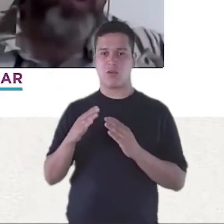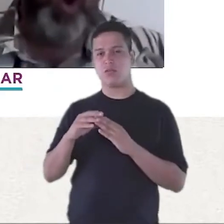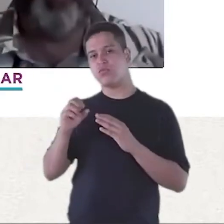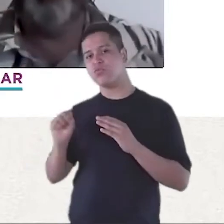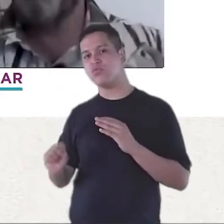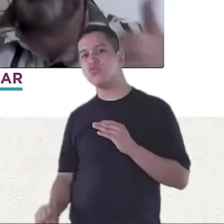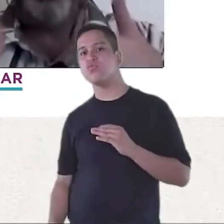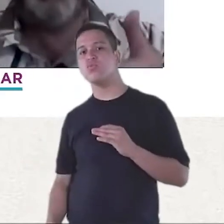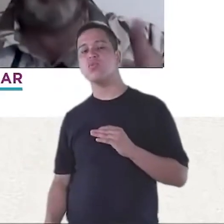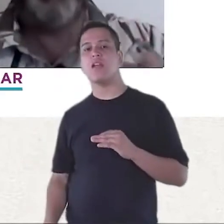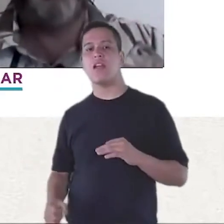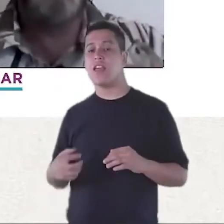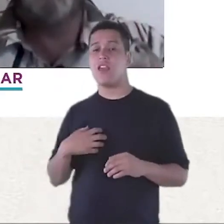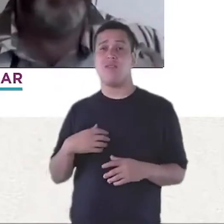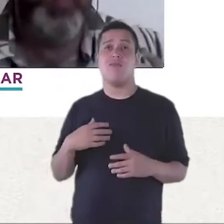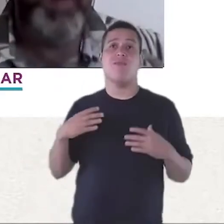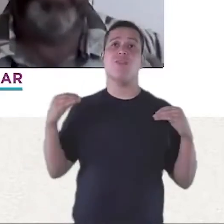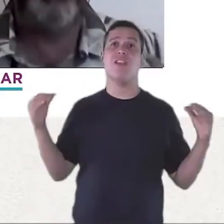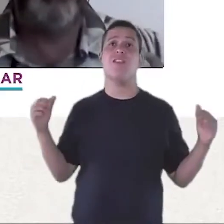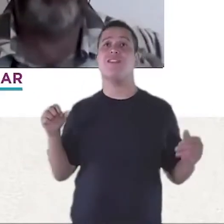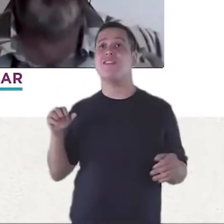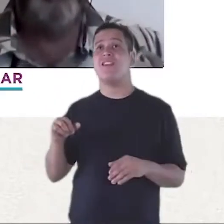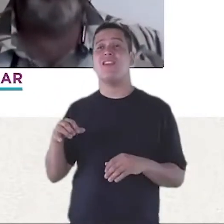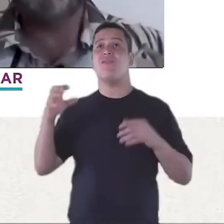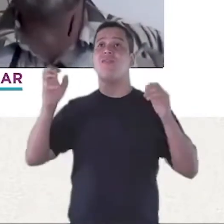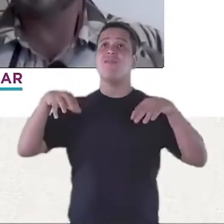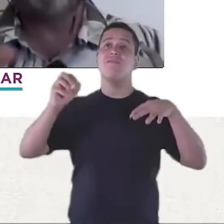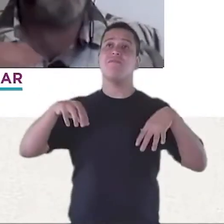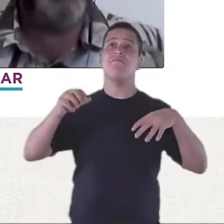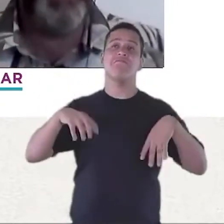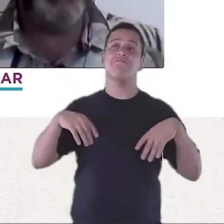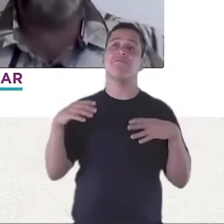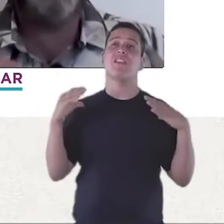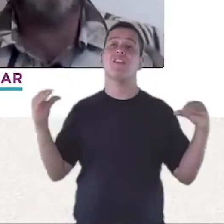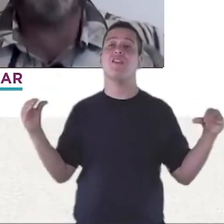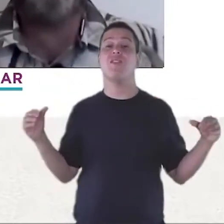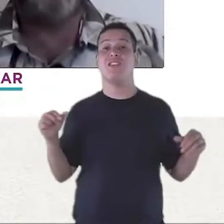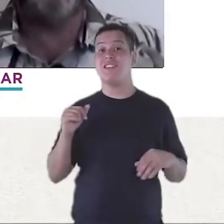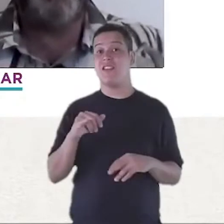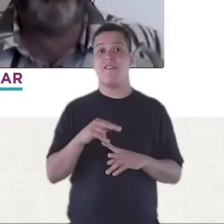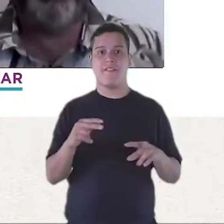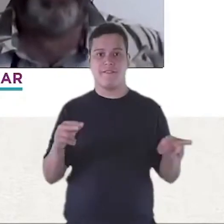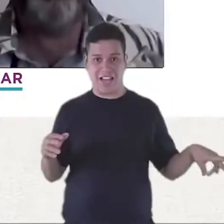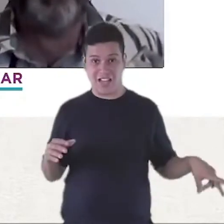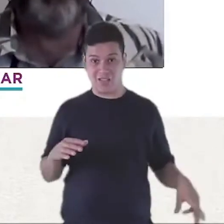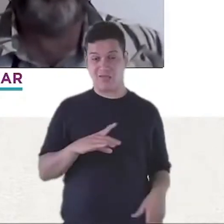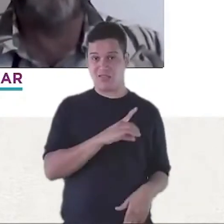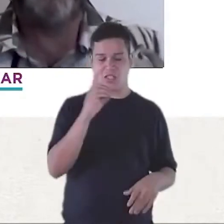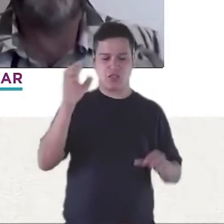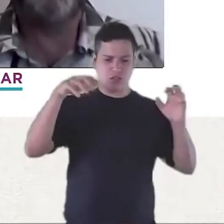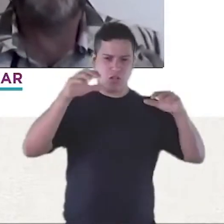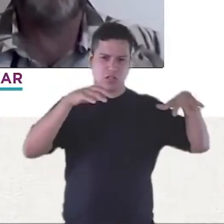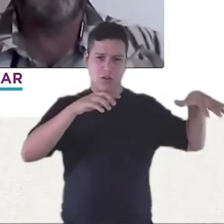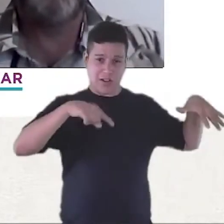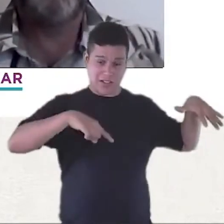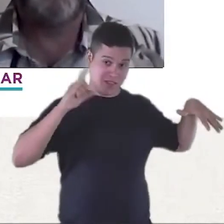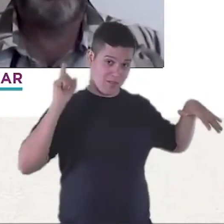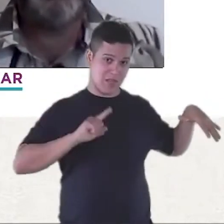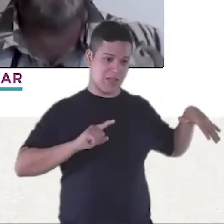dias sem sol, eu tô legal. Mineiro, não. Mineiro começa a entrar numa psicopatia